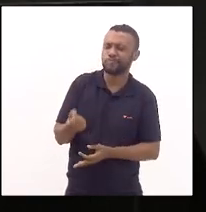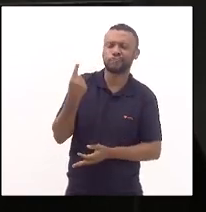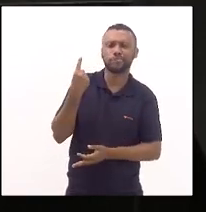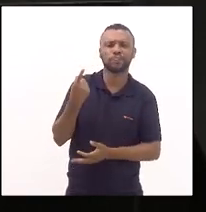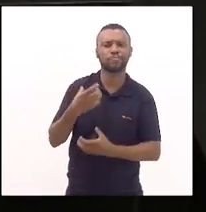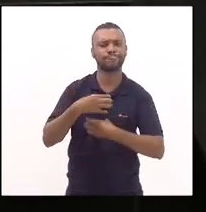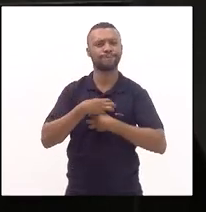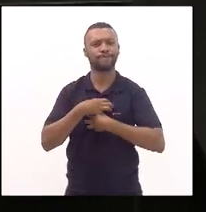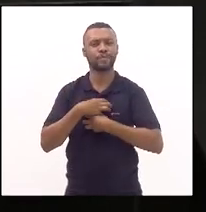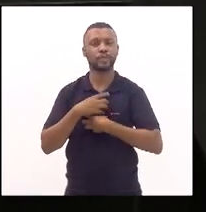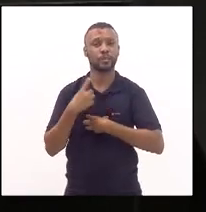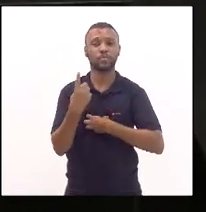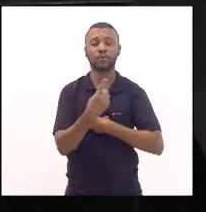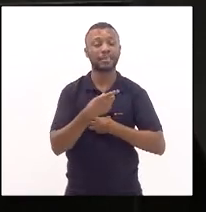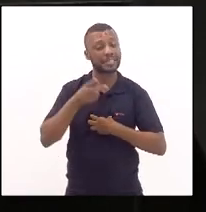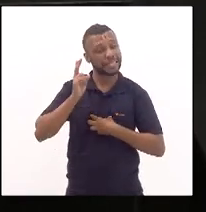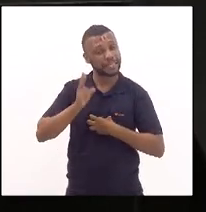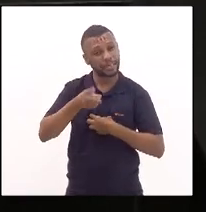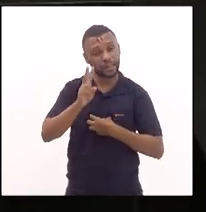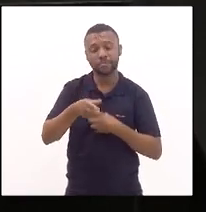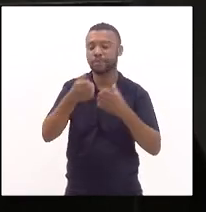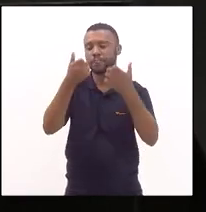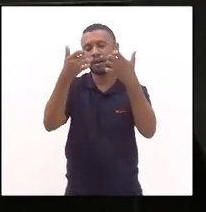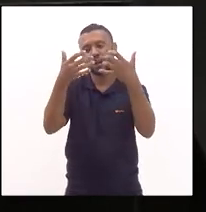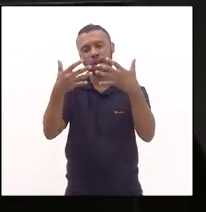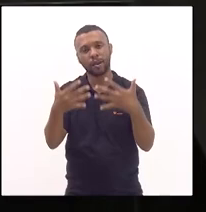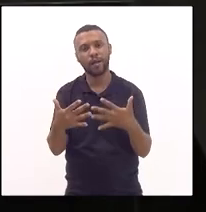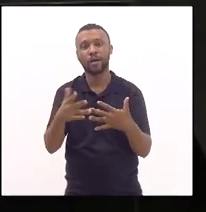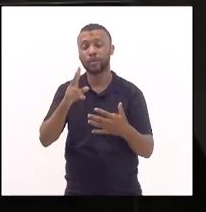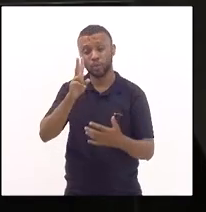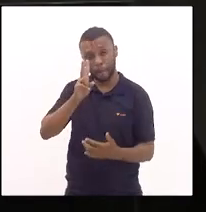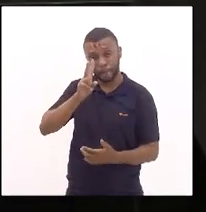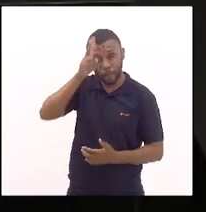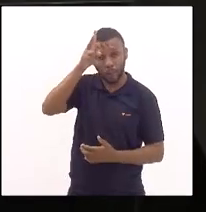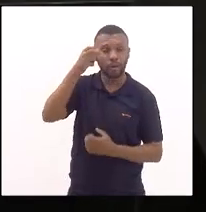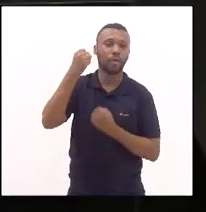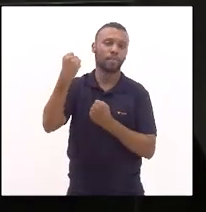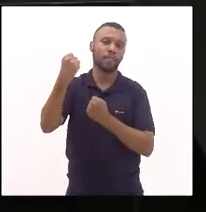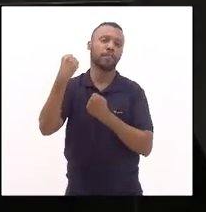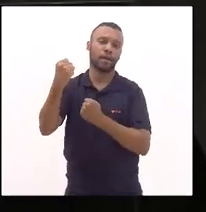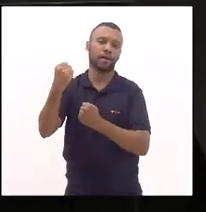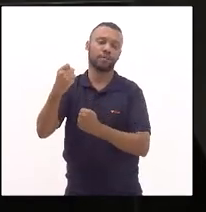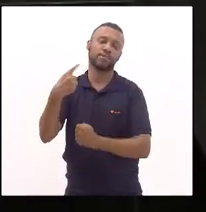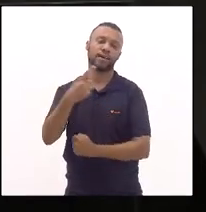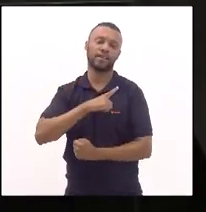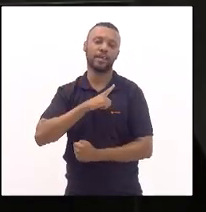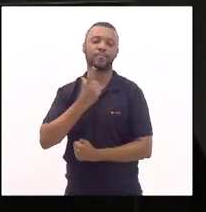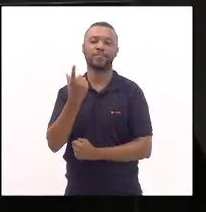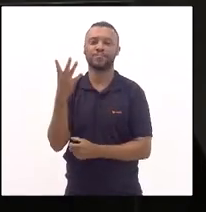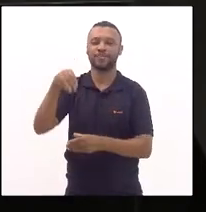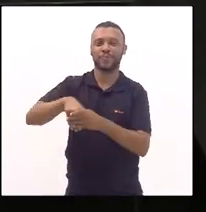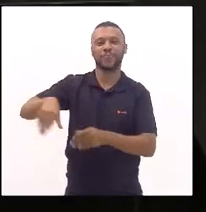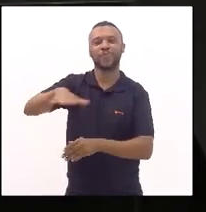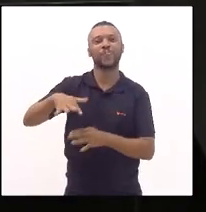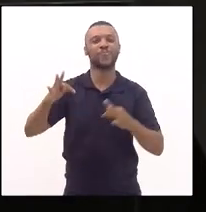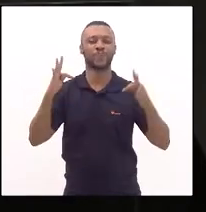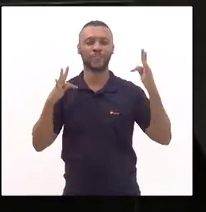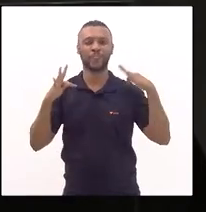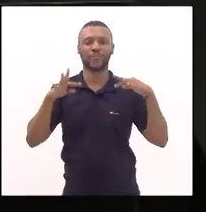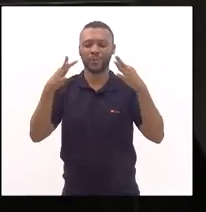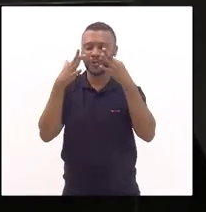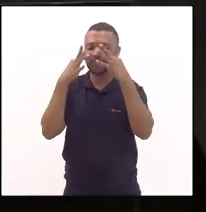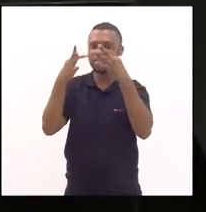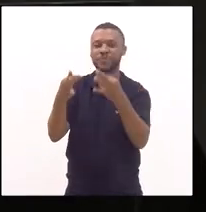que nós sempre falamos do imenso potencial que nós temos para o turismo. E me chamou a atenção,